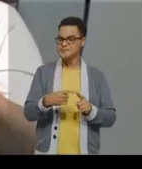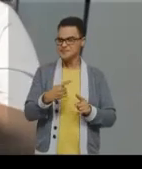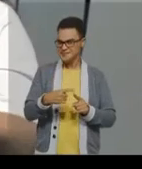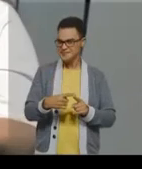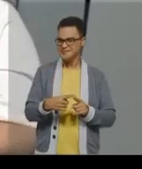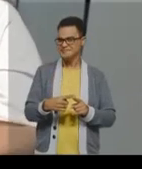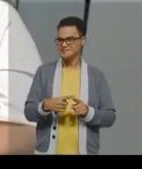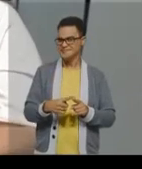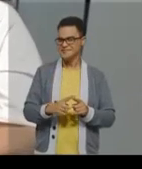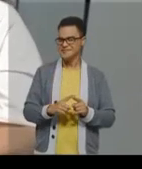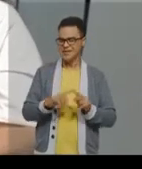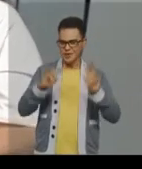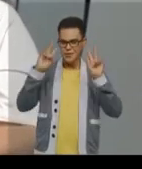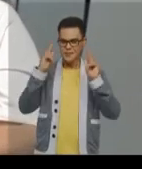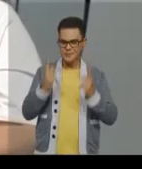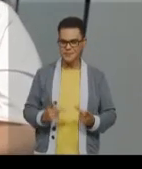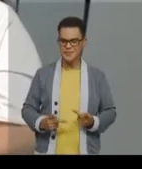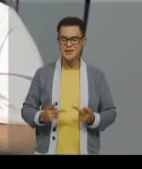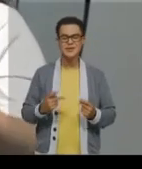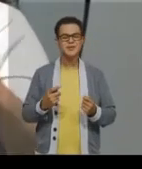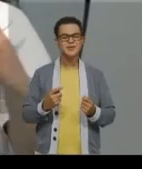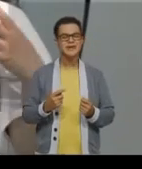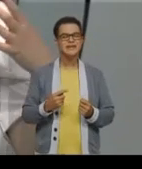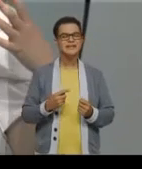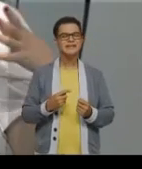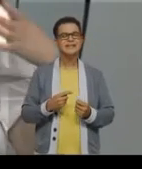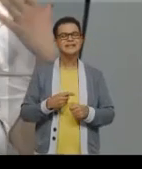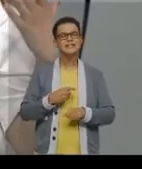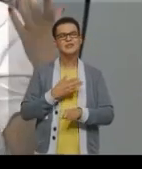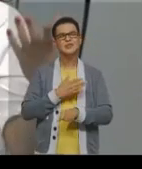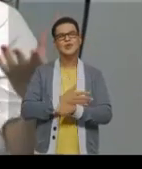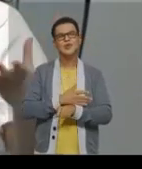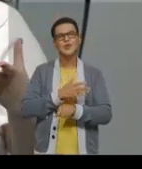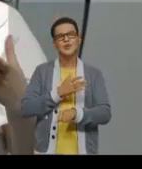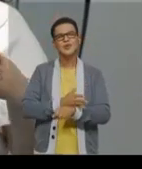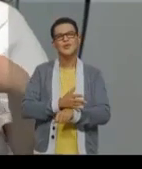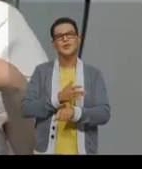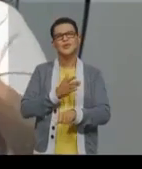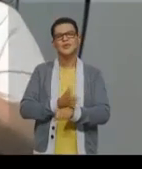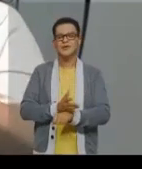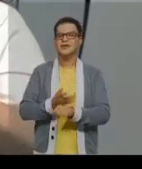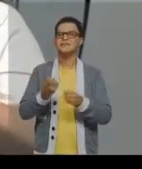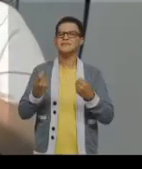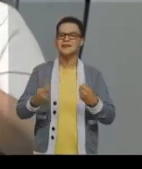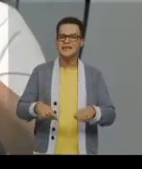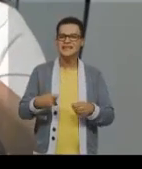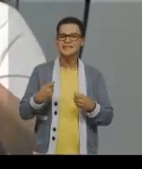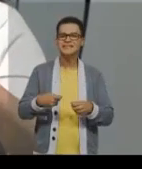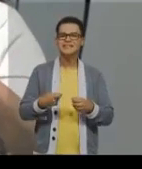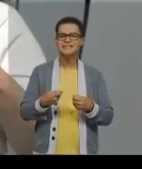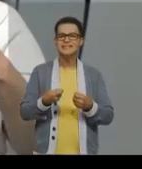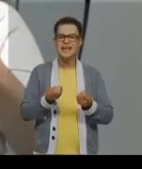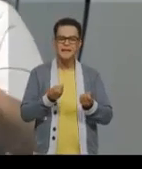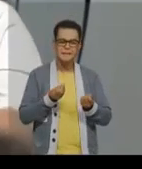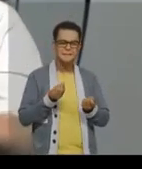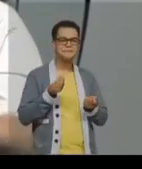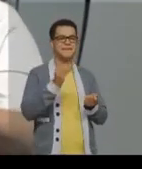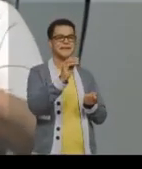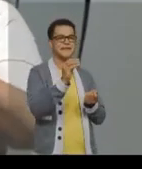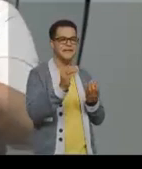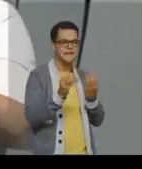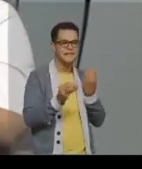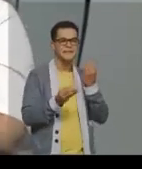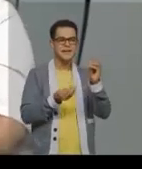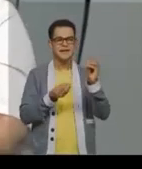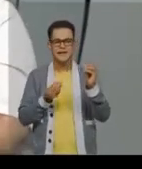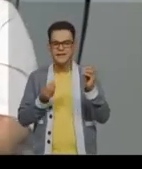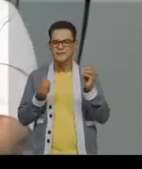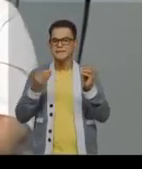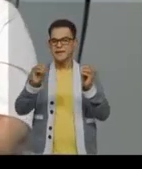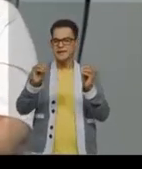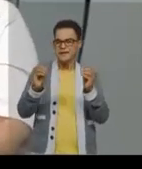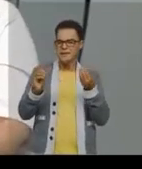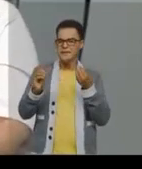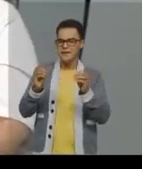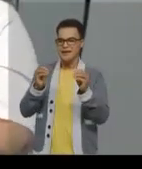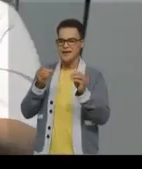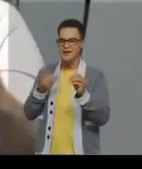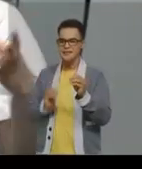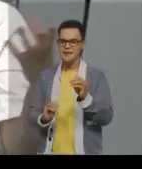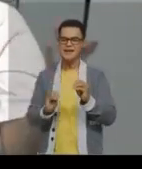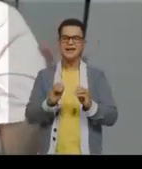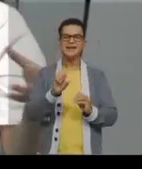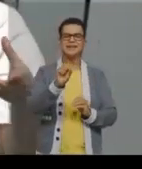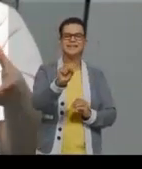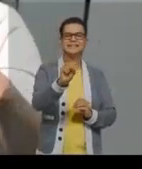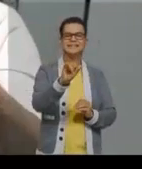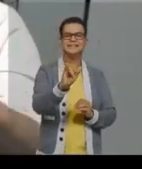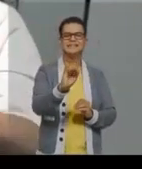atribuir significado às coisas com que ele convive. Ele sempre está dando um valor, uma explicação àquilo